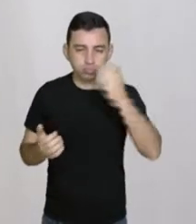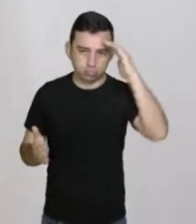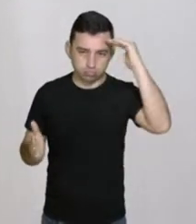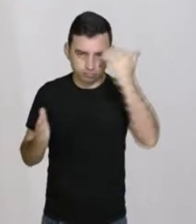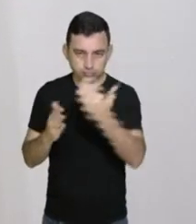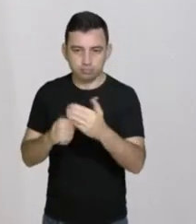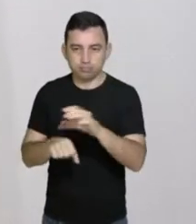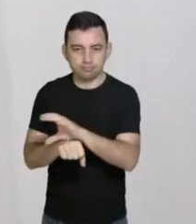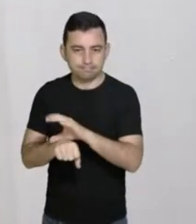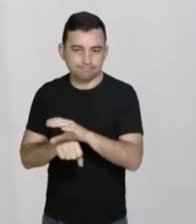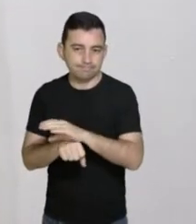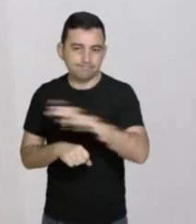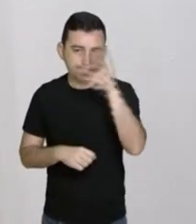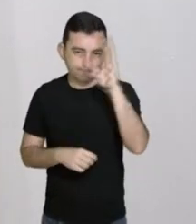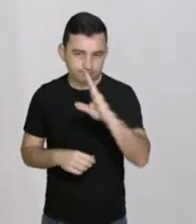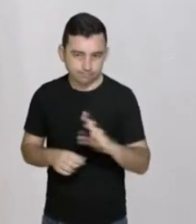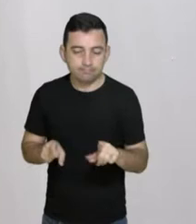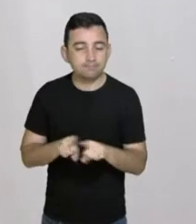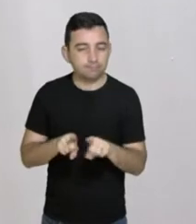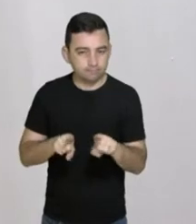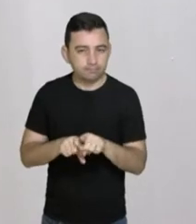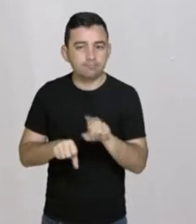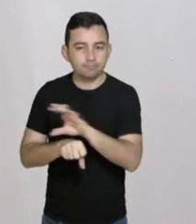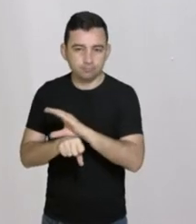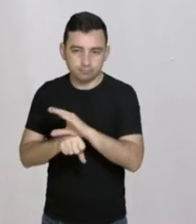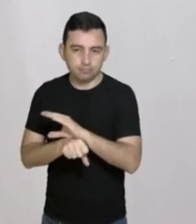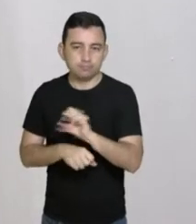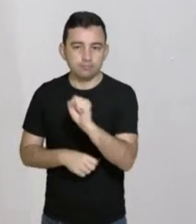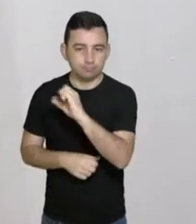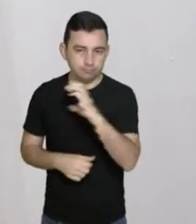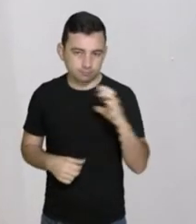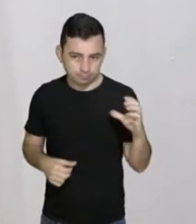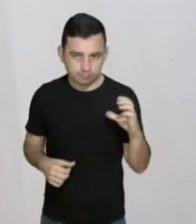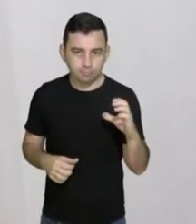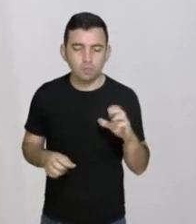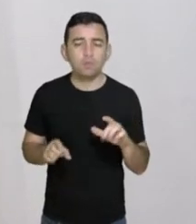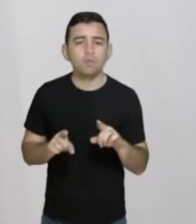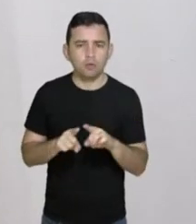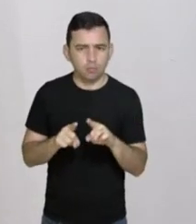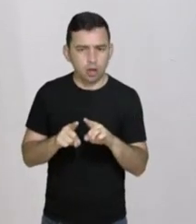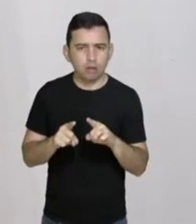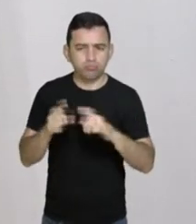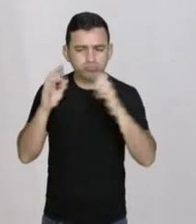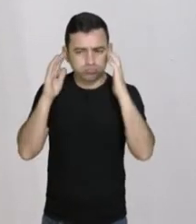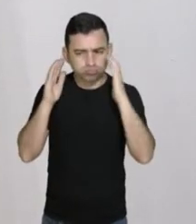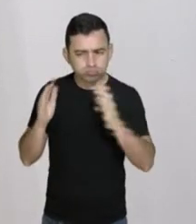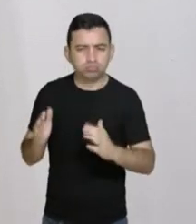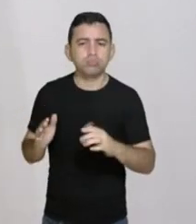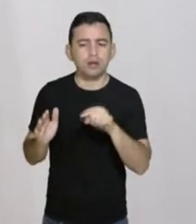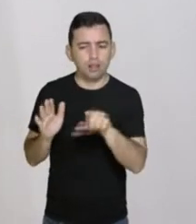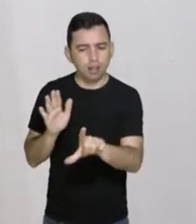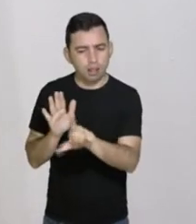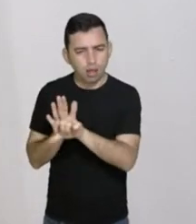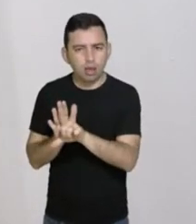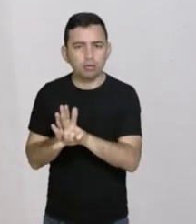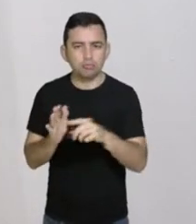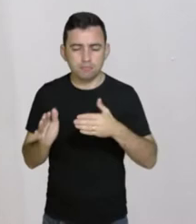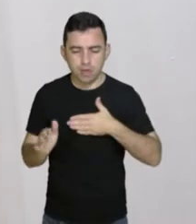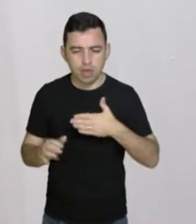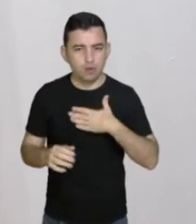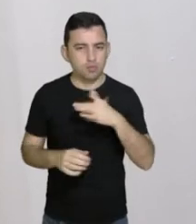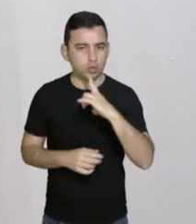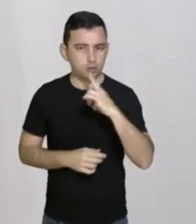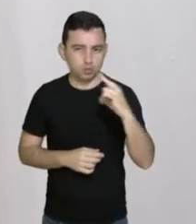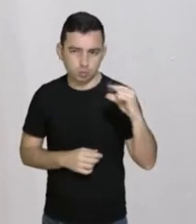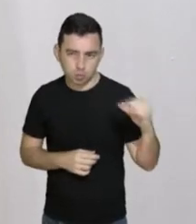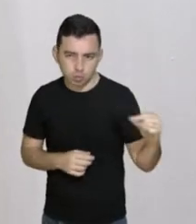a Constituição do Estado de Santa Catarina e observar as leis, desempenhando leal e sinceramente o mandato que me foi outorgado